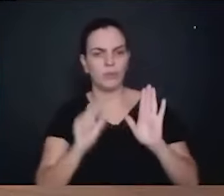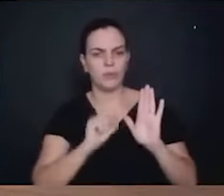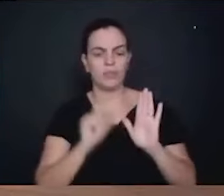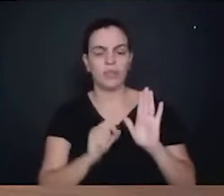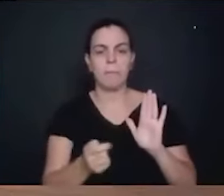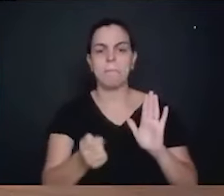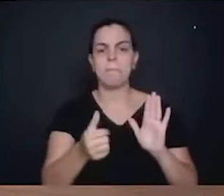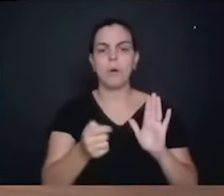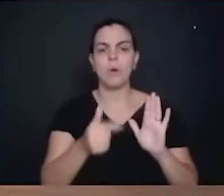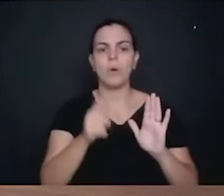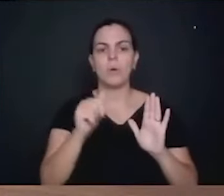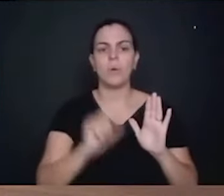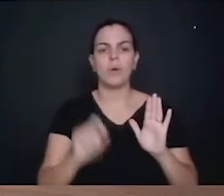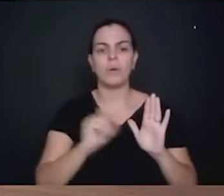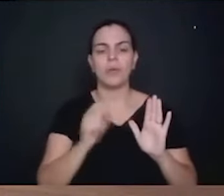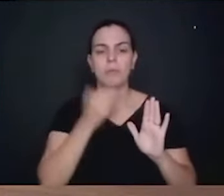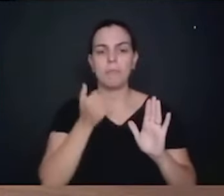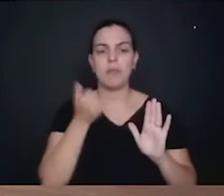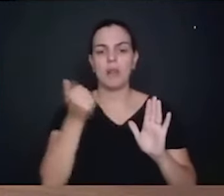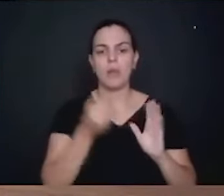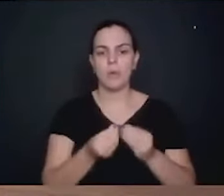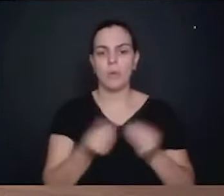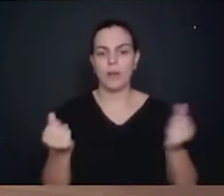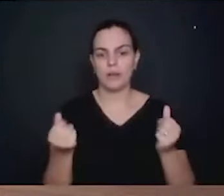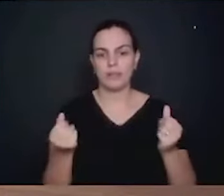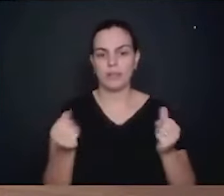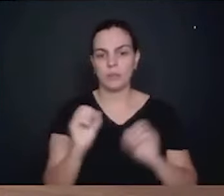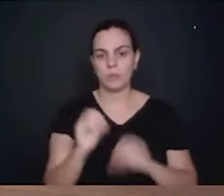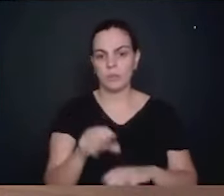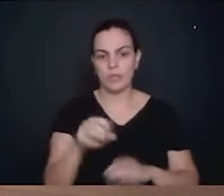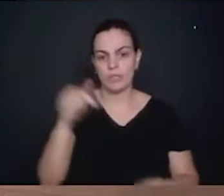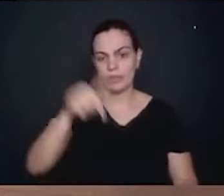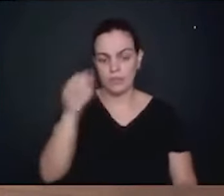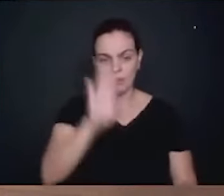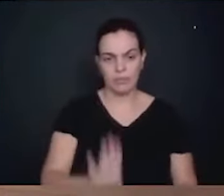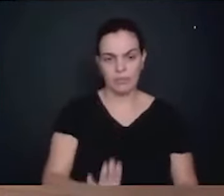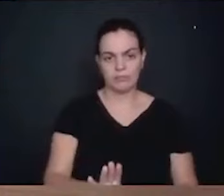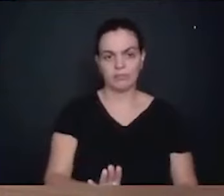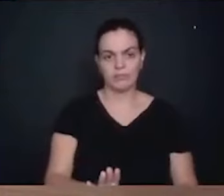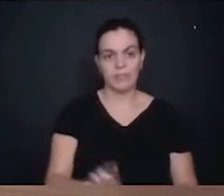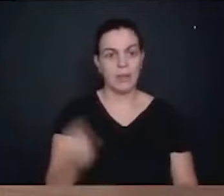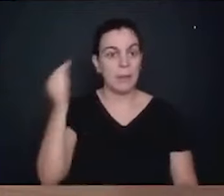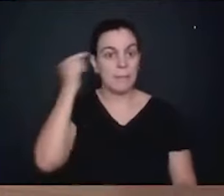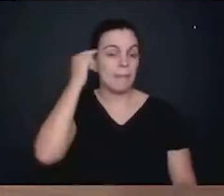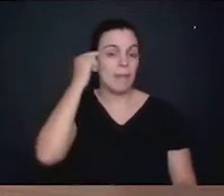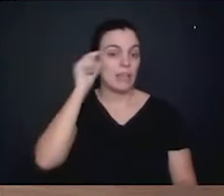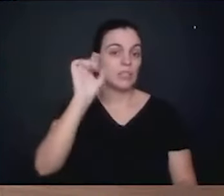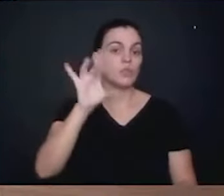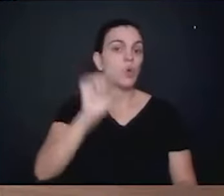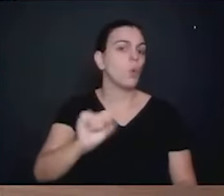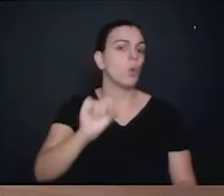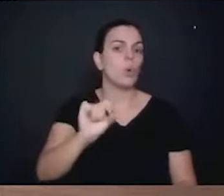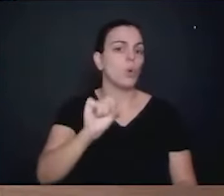da educação no nosso país, né, vereadora Ezequias? Que está muito preocupado com ideologia,